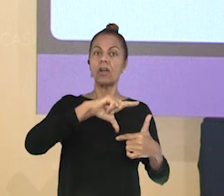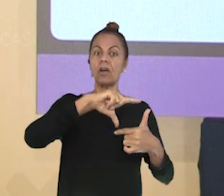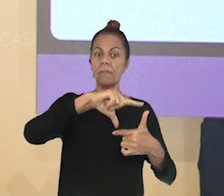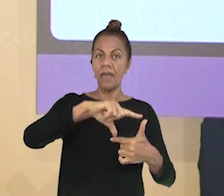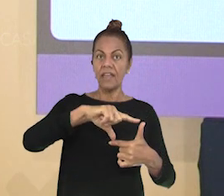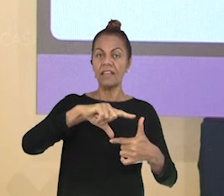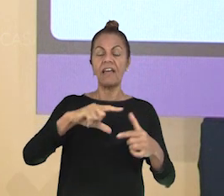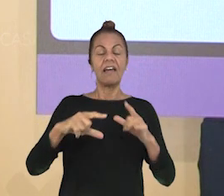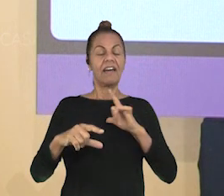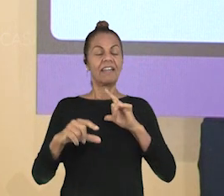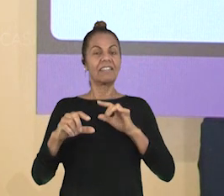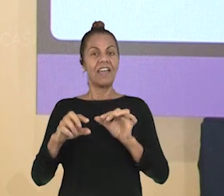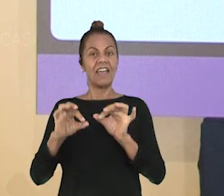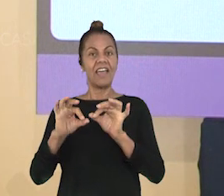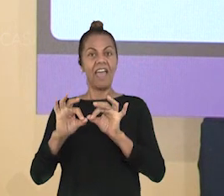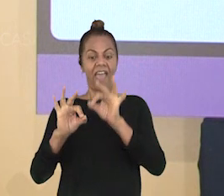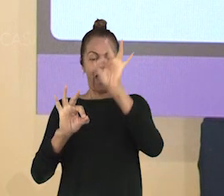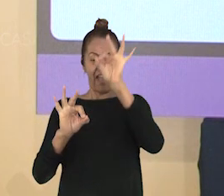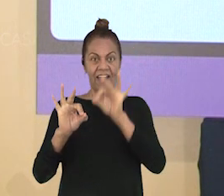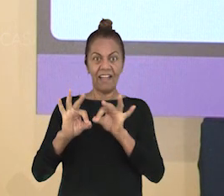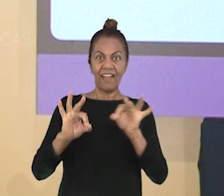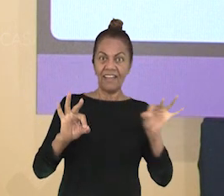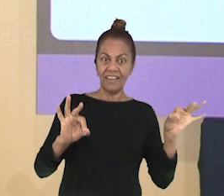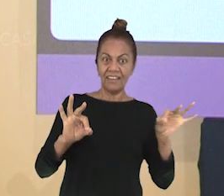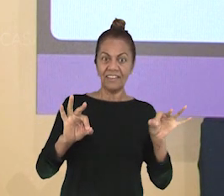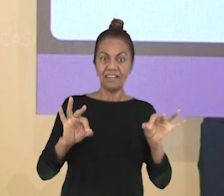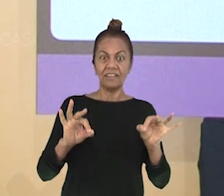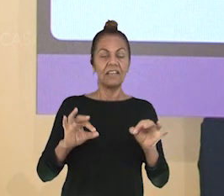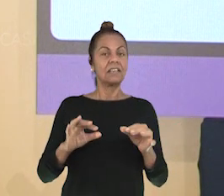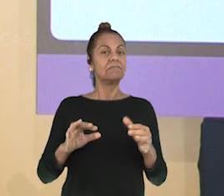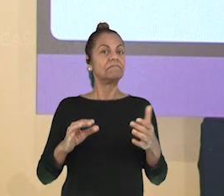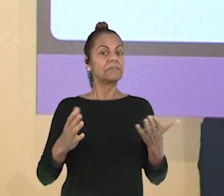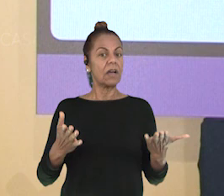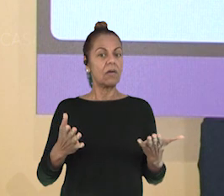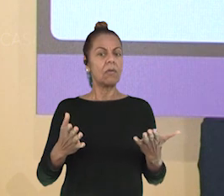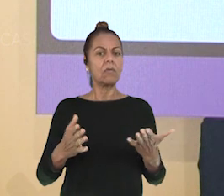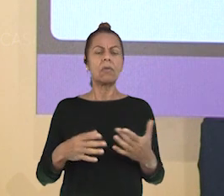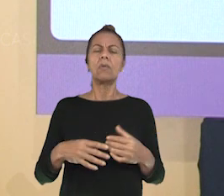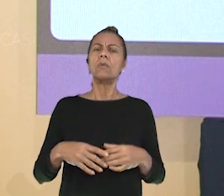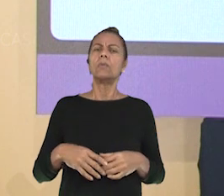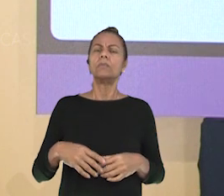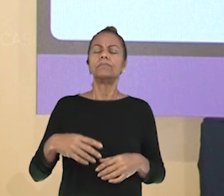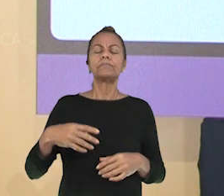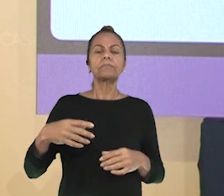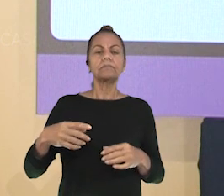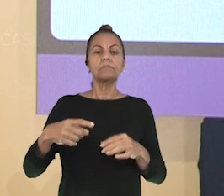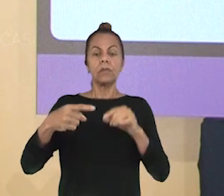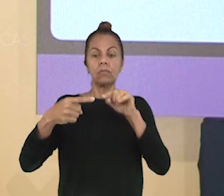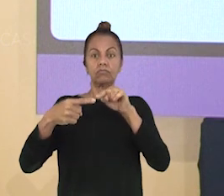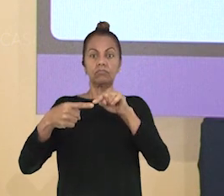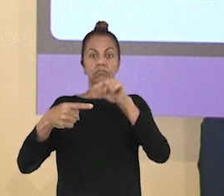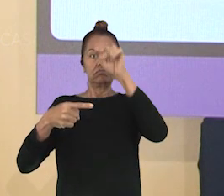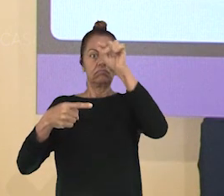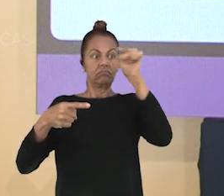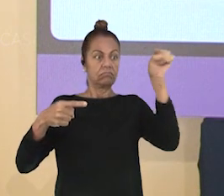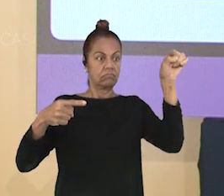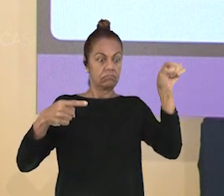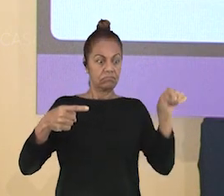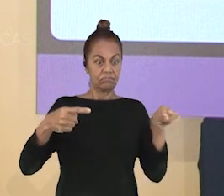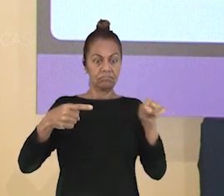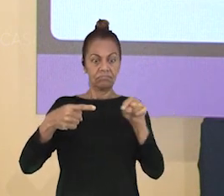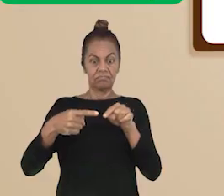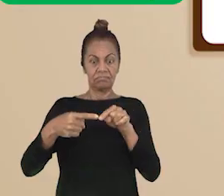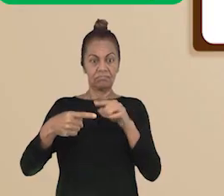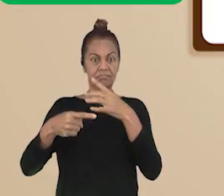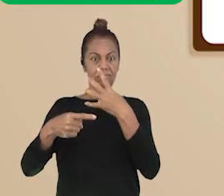são figuras geométricas planas e fechadas, formadas por segmentos de retas. Já